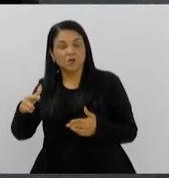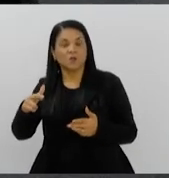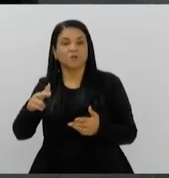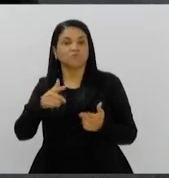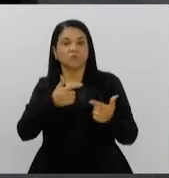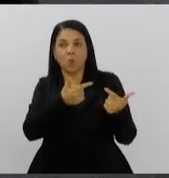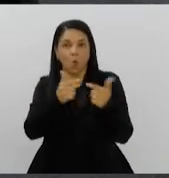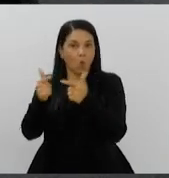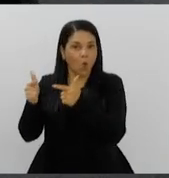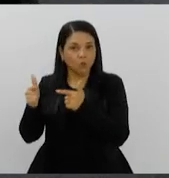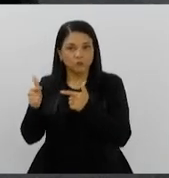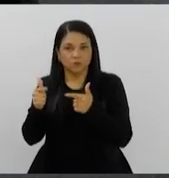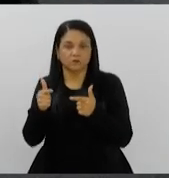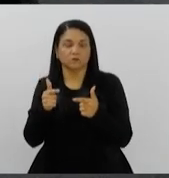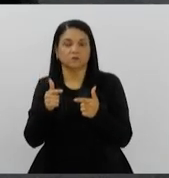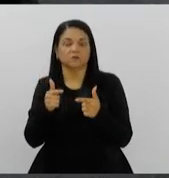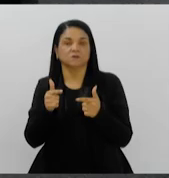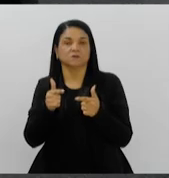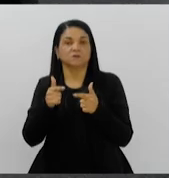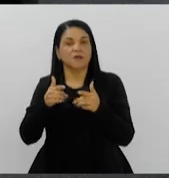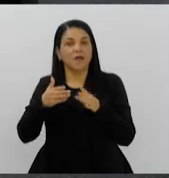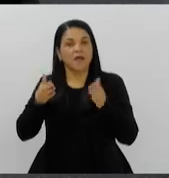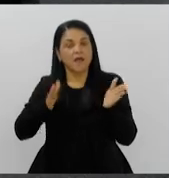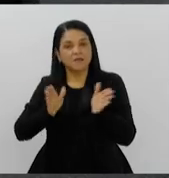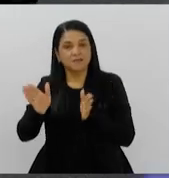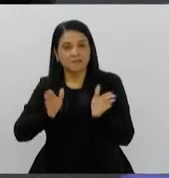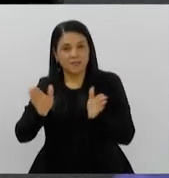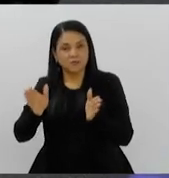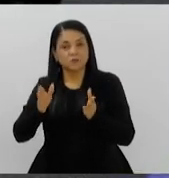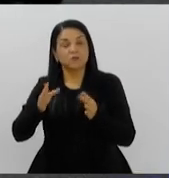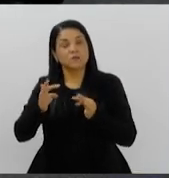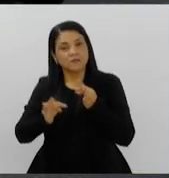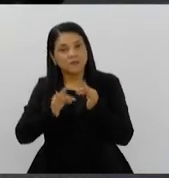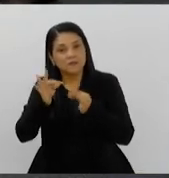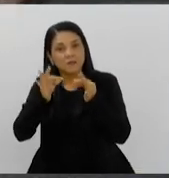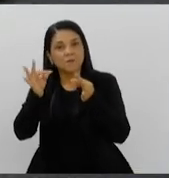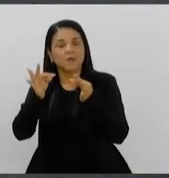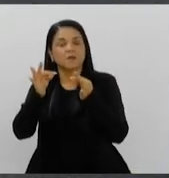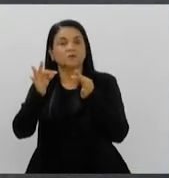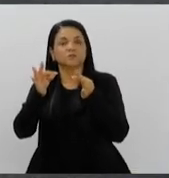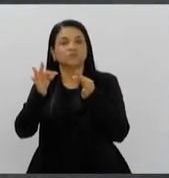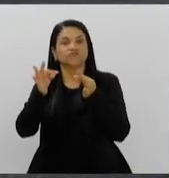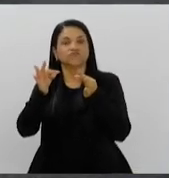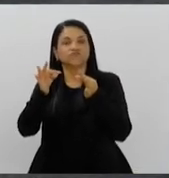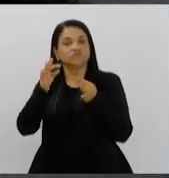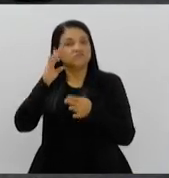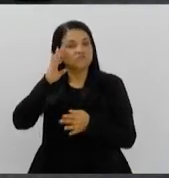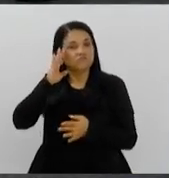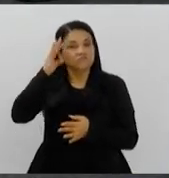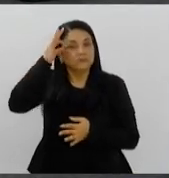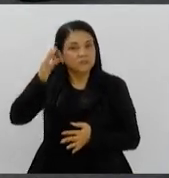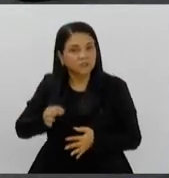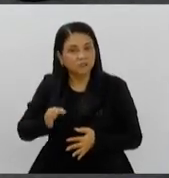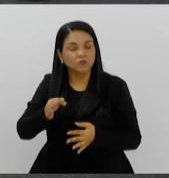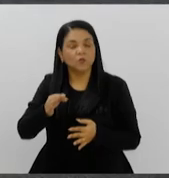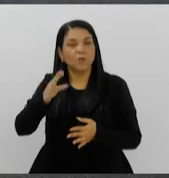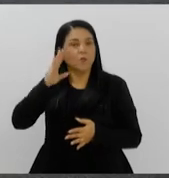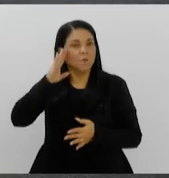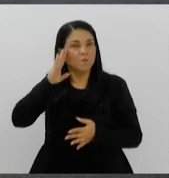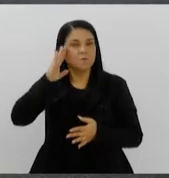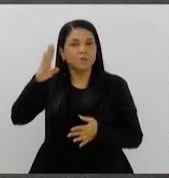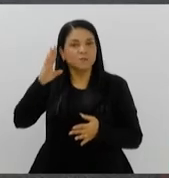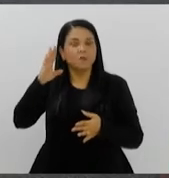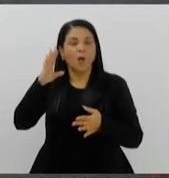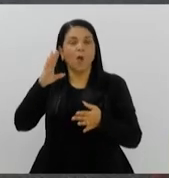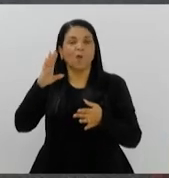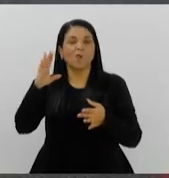possa permitir acesso e tratamento continuado, compreendido como uma parte essencial para o sucesso desse